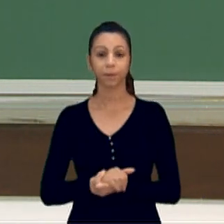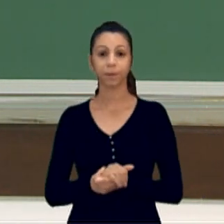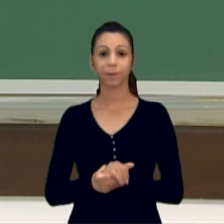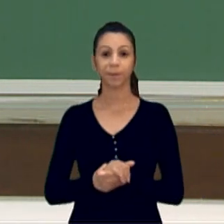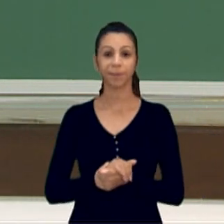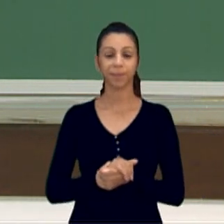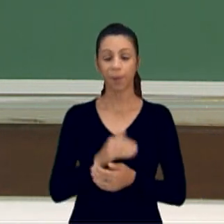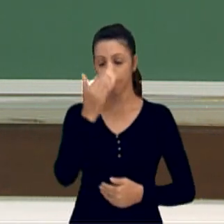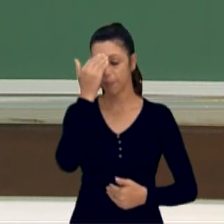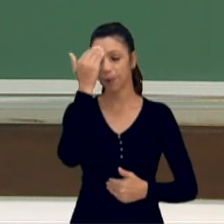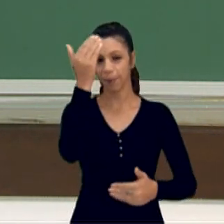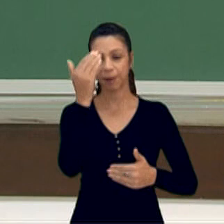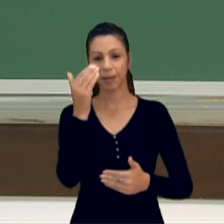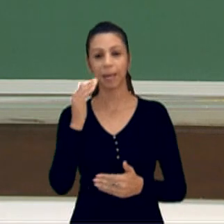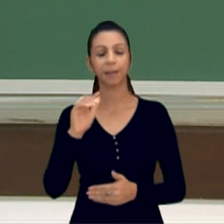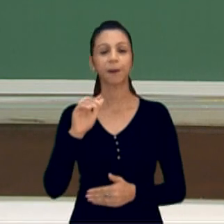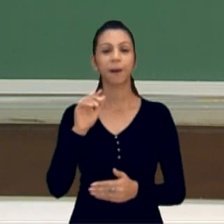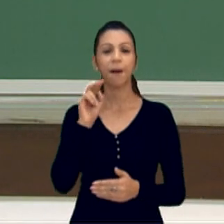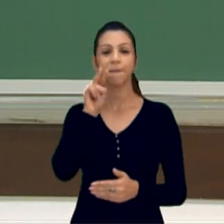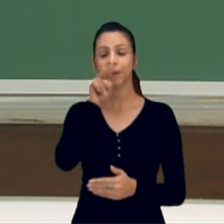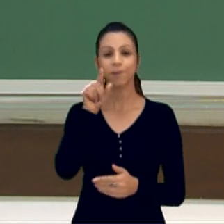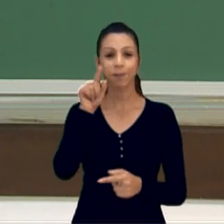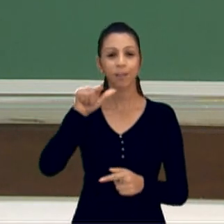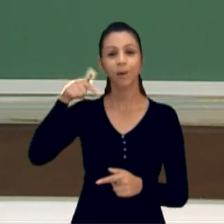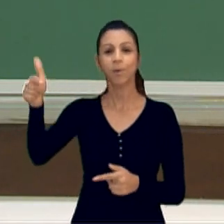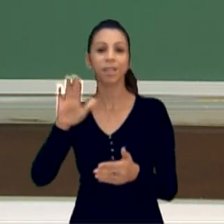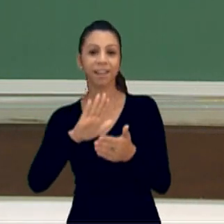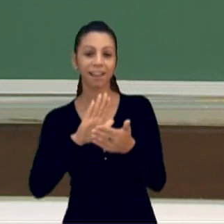Thank you so much. Vejo vocês na próxima aula.